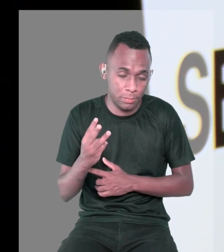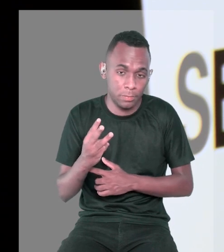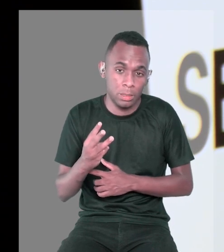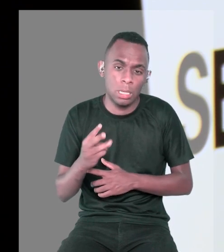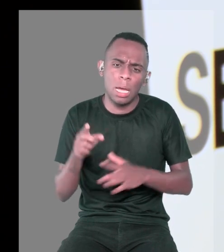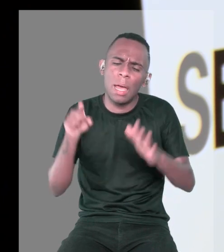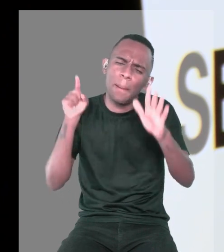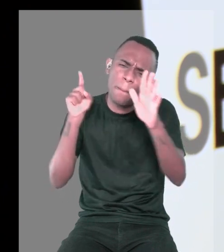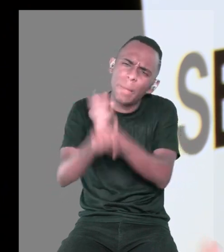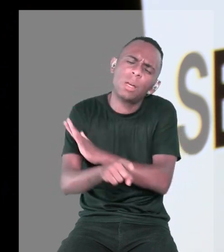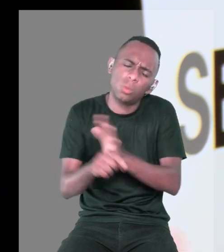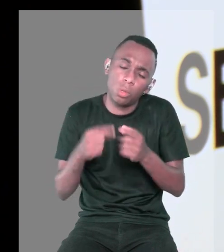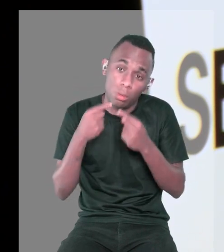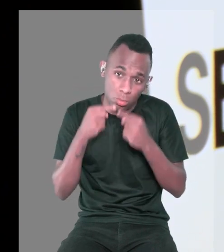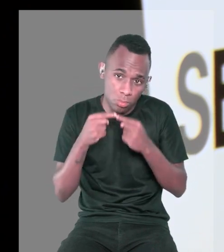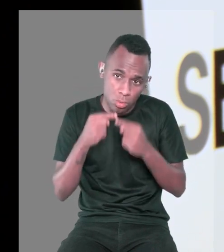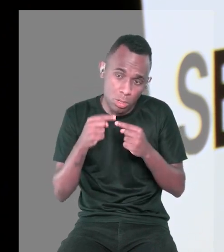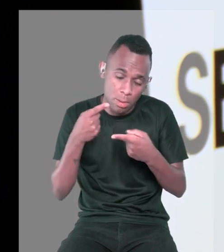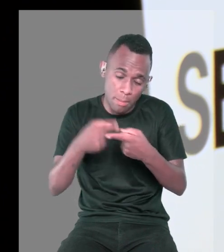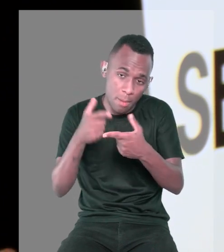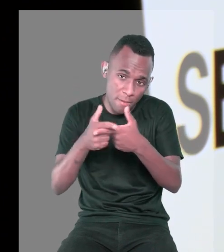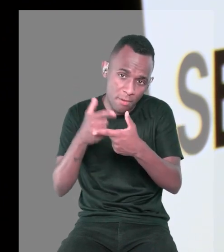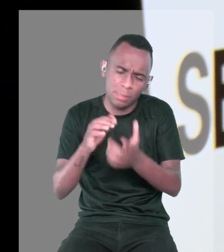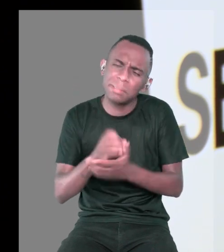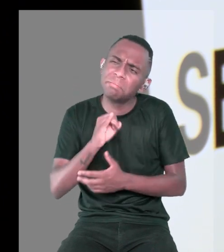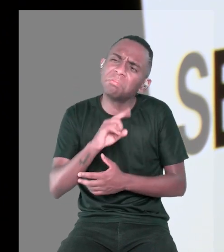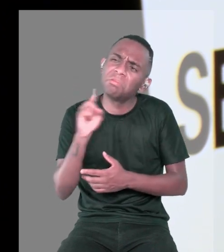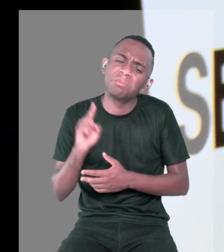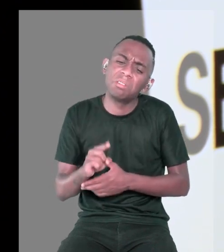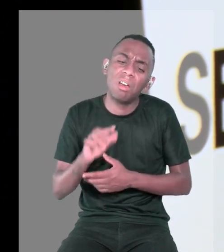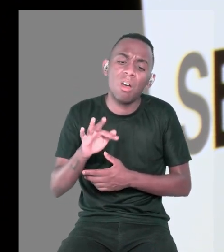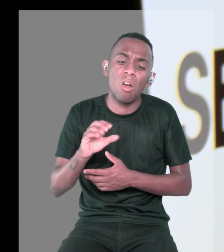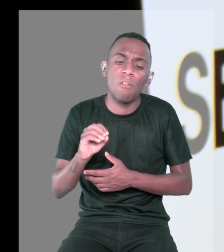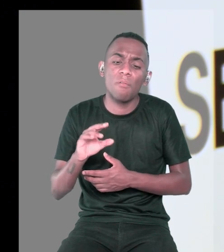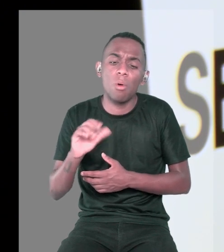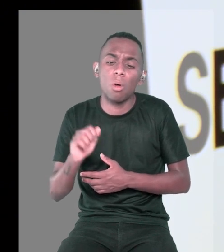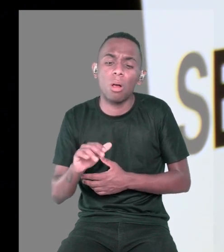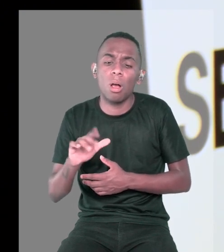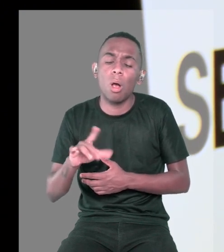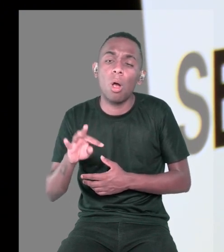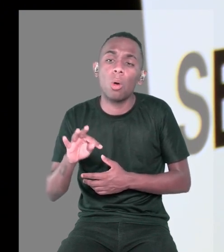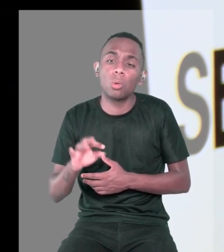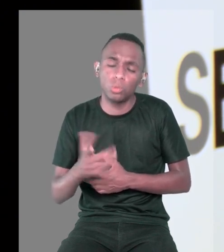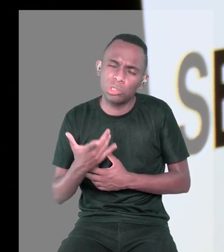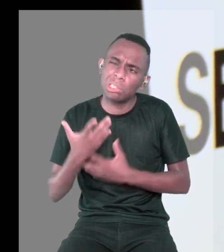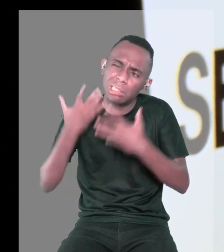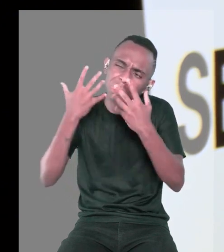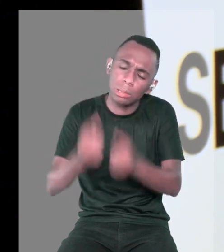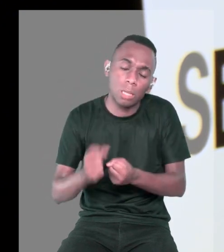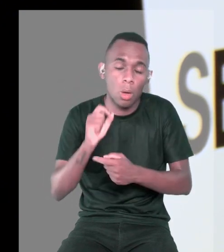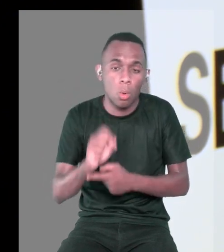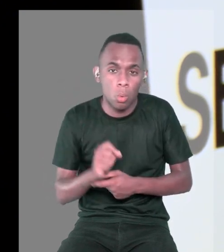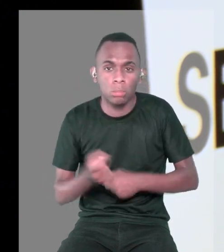anos. E perguntou provocativamente, Preciado, será que o Foucault teria topado, de bom